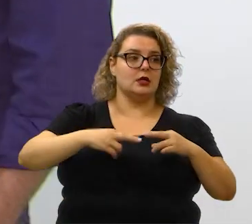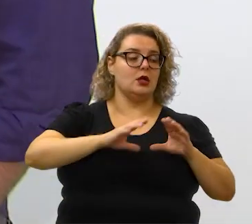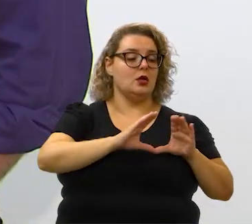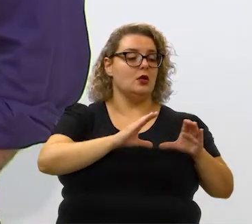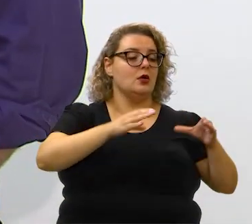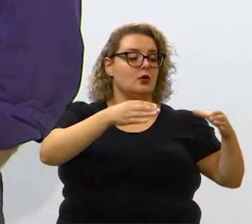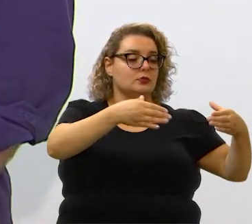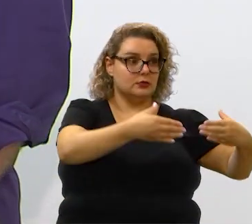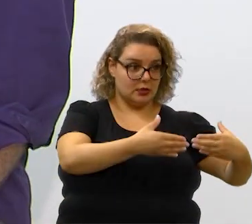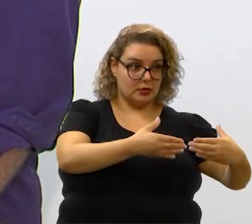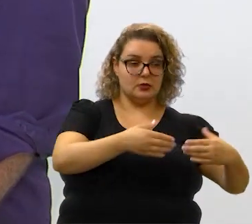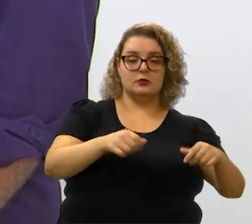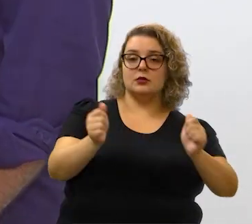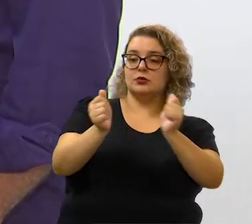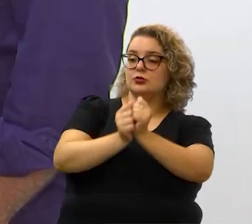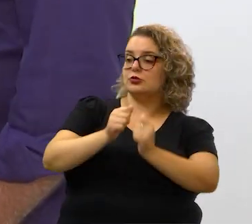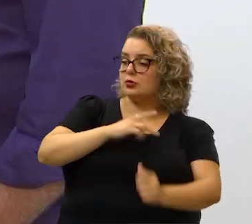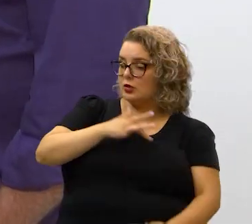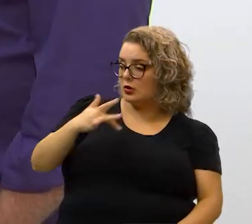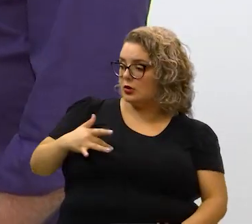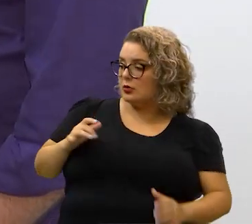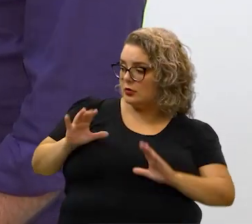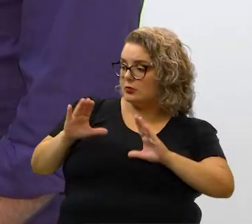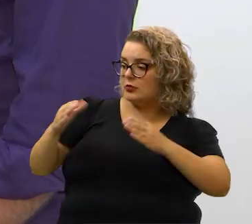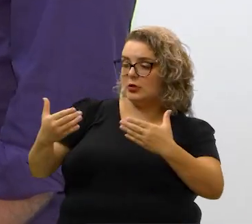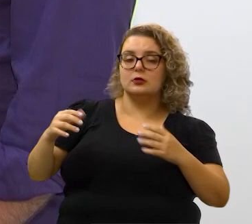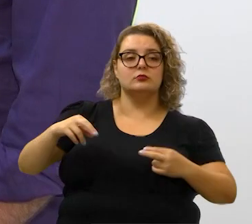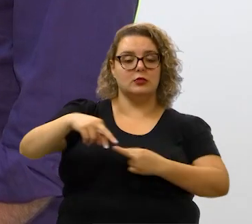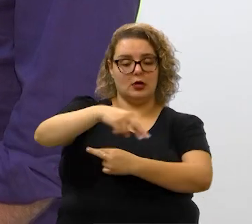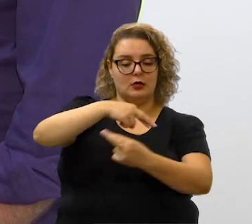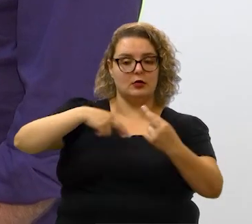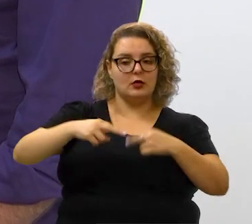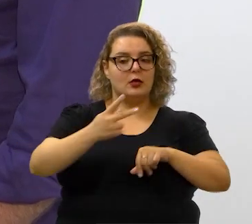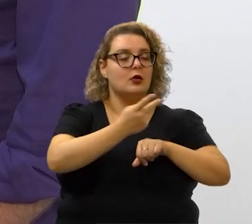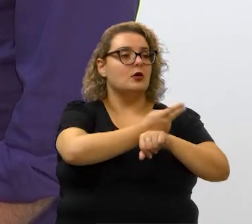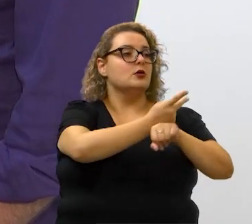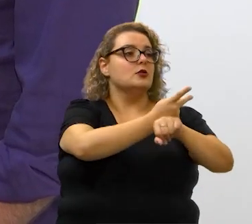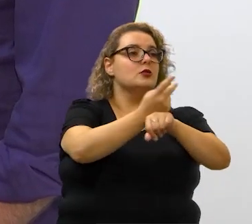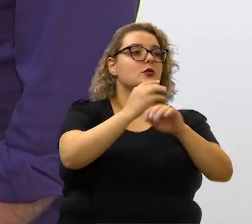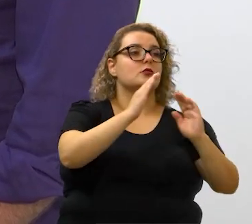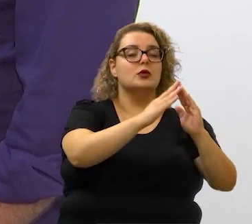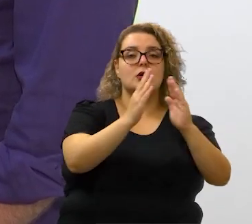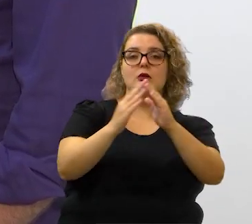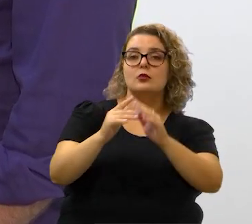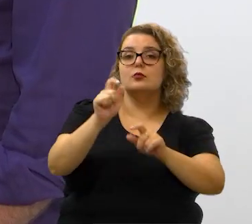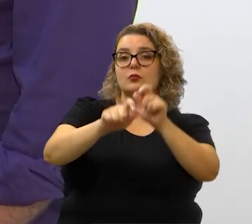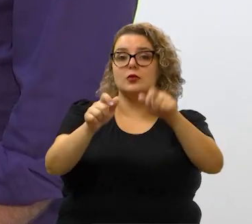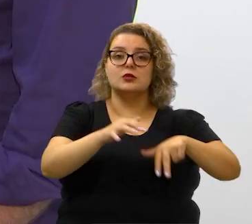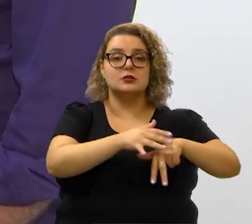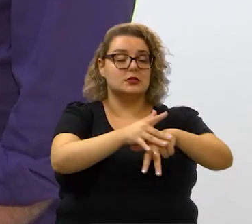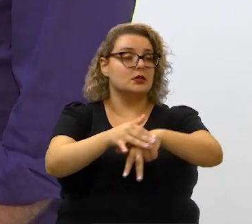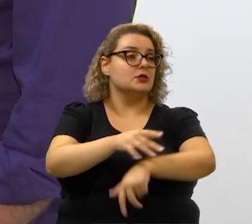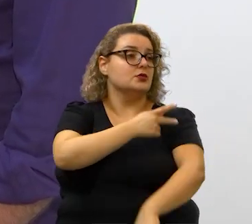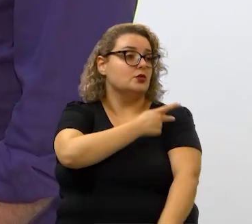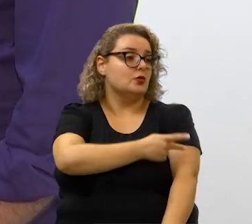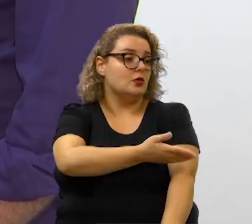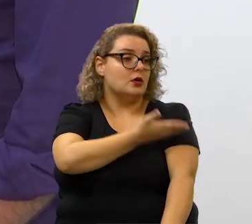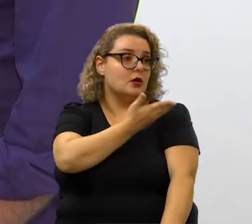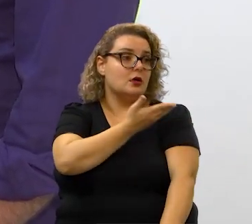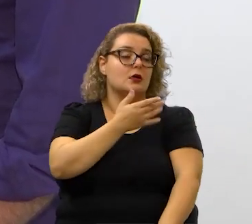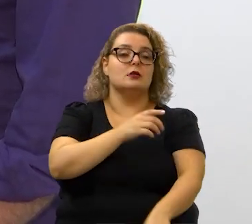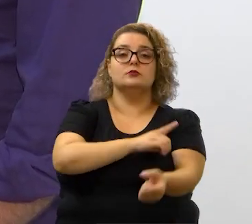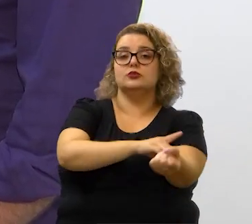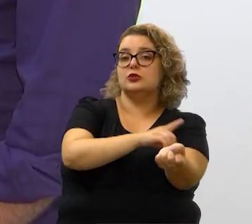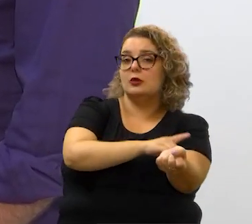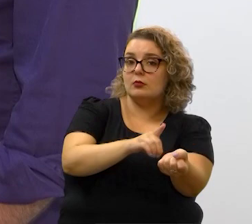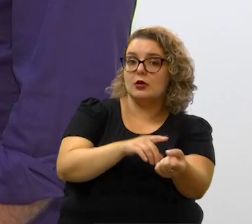população, tá? Nós fazemos visitas domiciliares em busca de pacientes hipertensos, diabéticos,